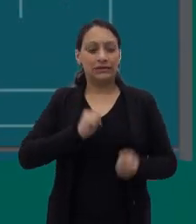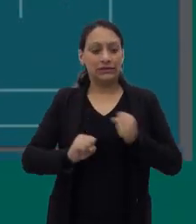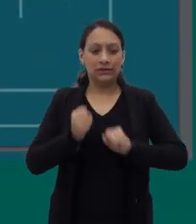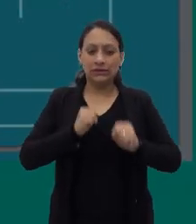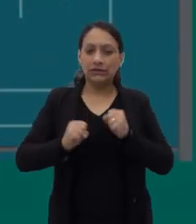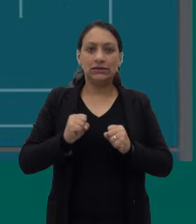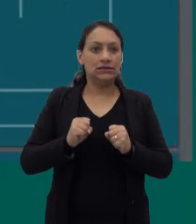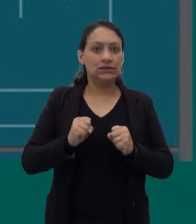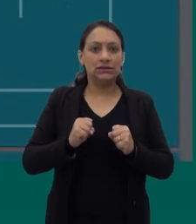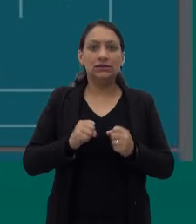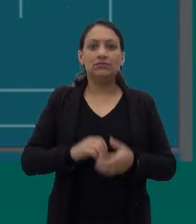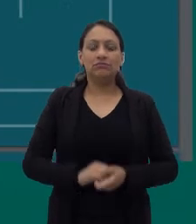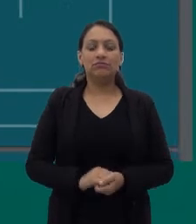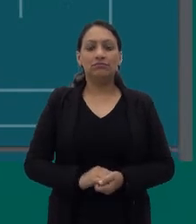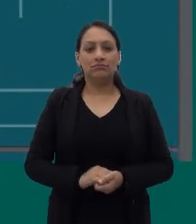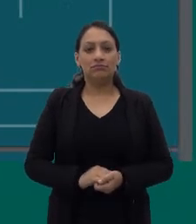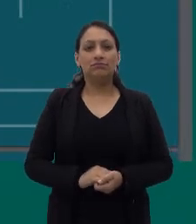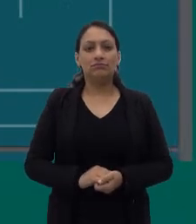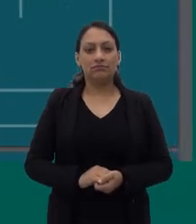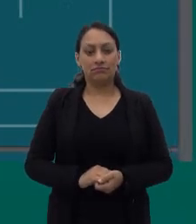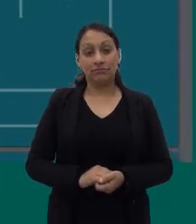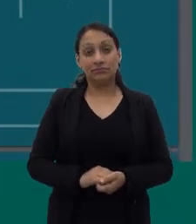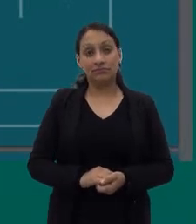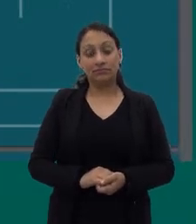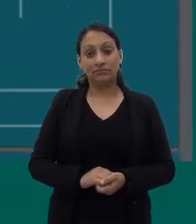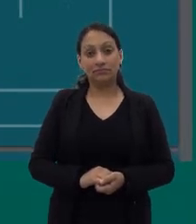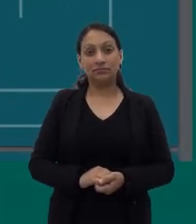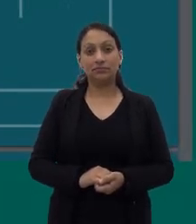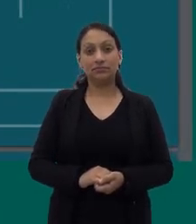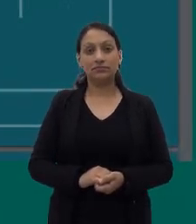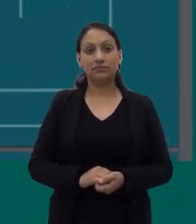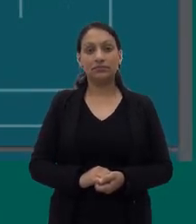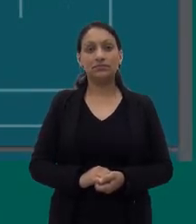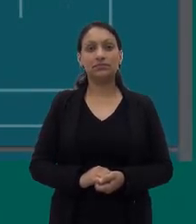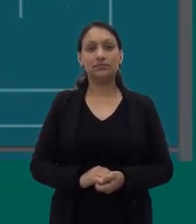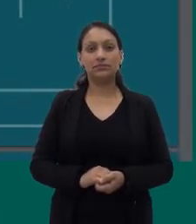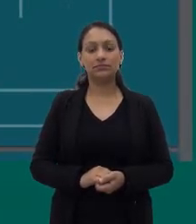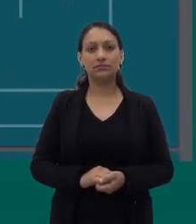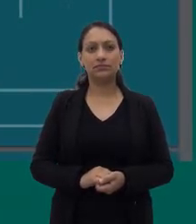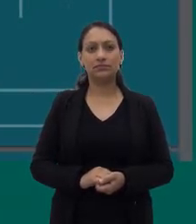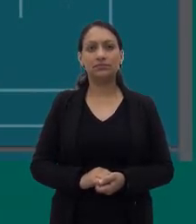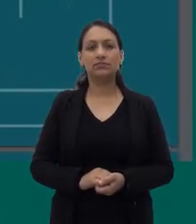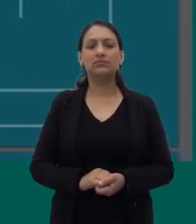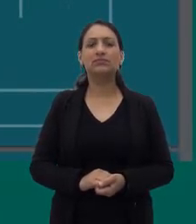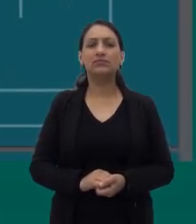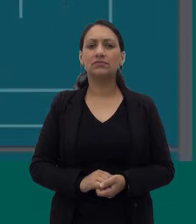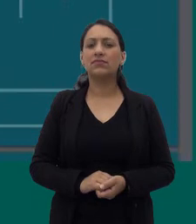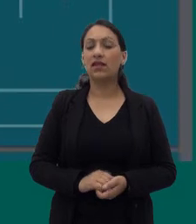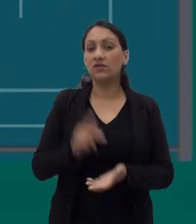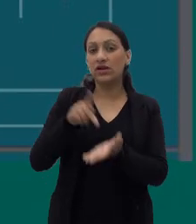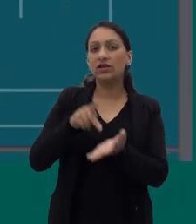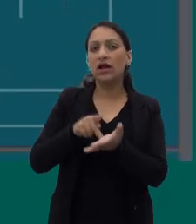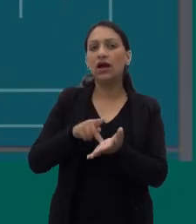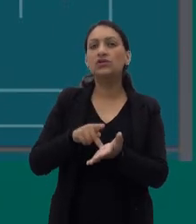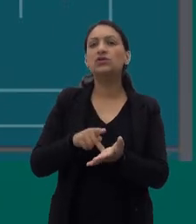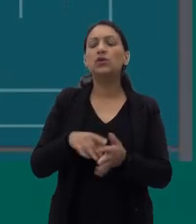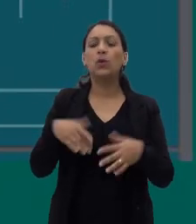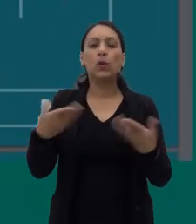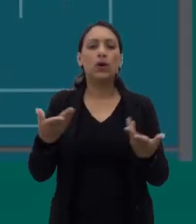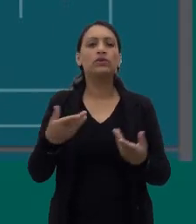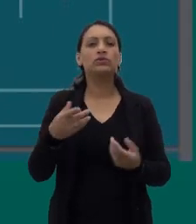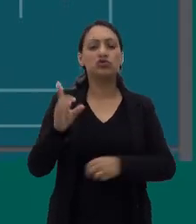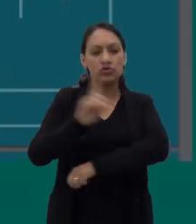tentando tirar ela do corpo, digamos assim. E é engraçado quando a gente tem um dia, às vezes, assim,